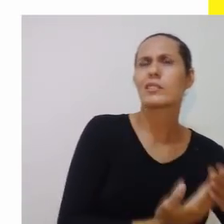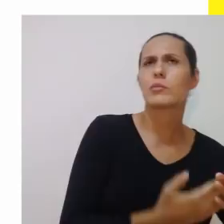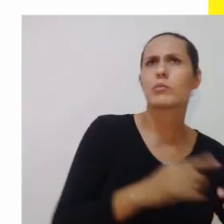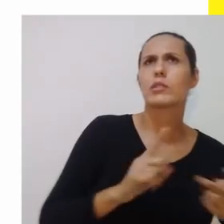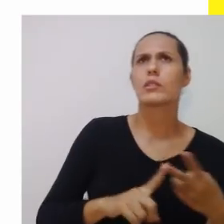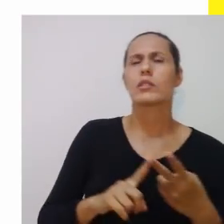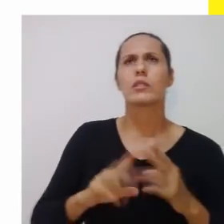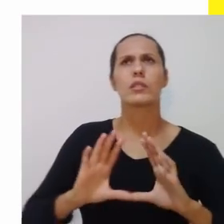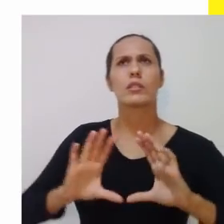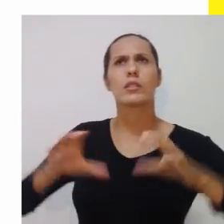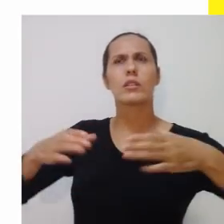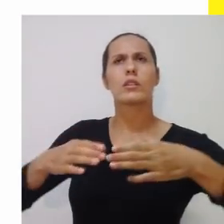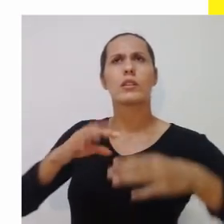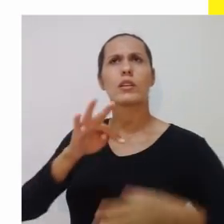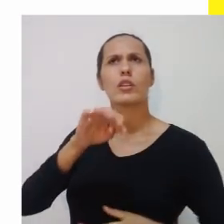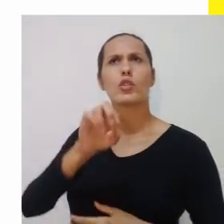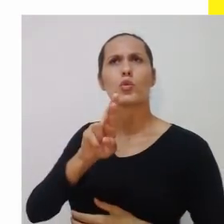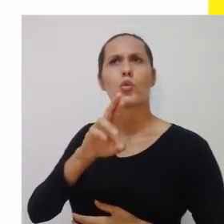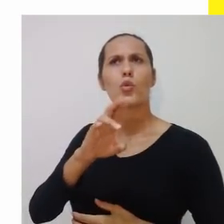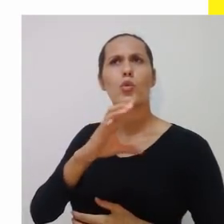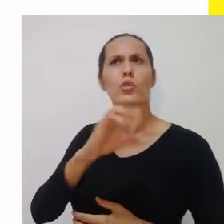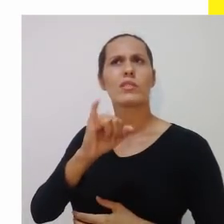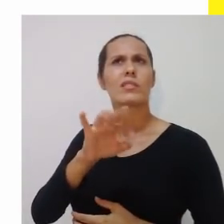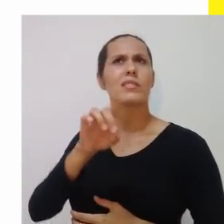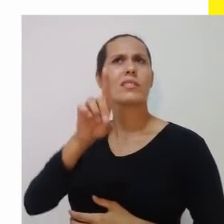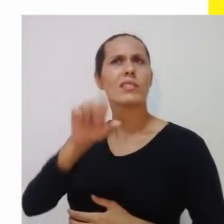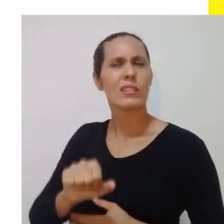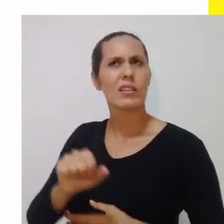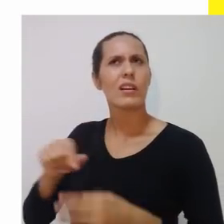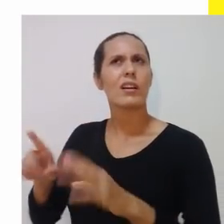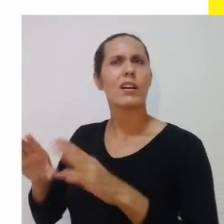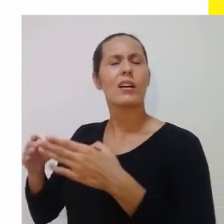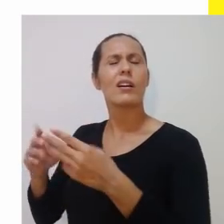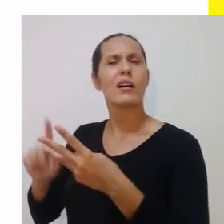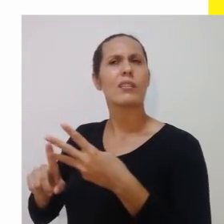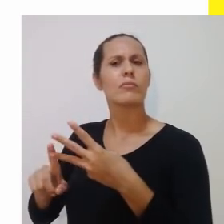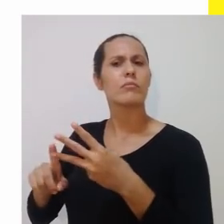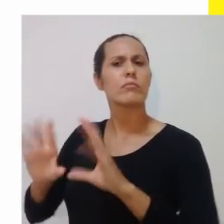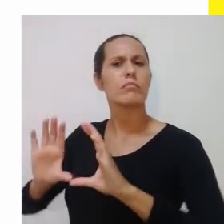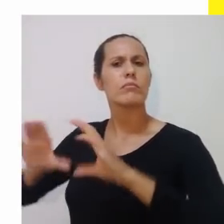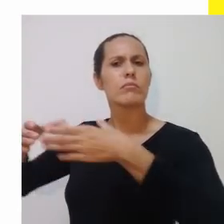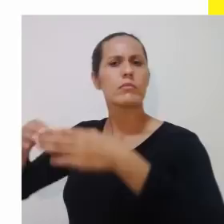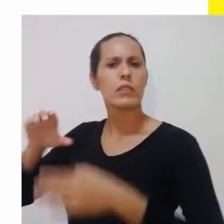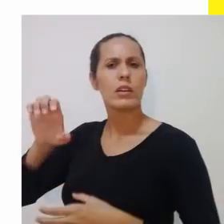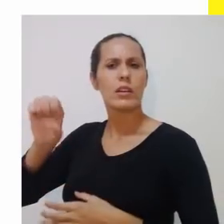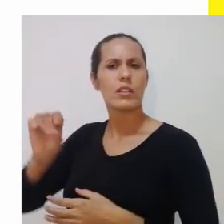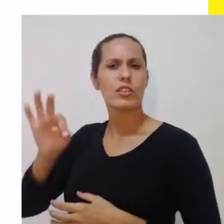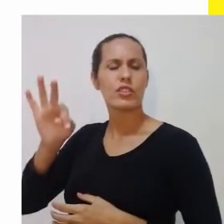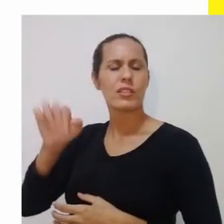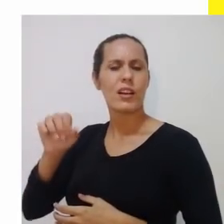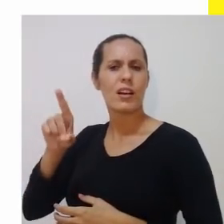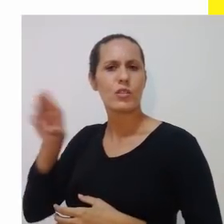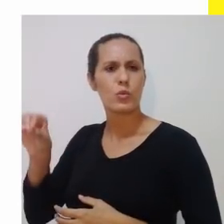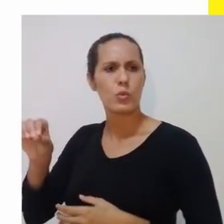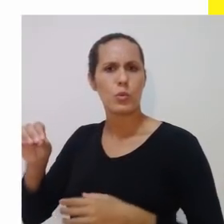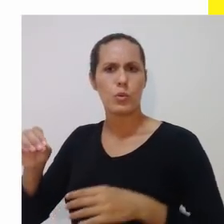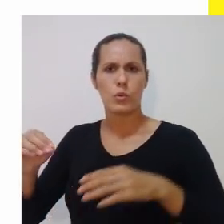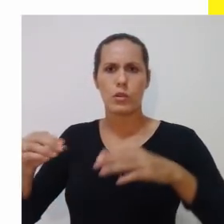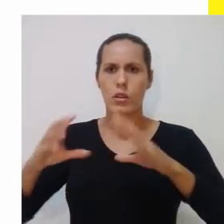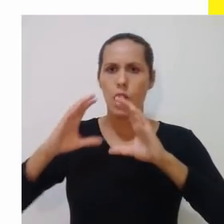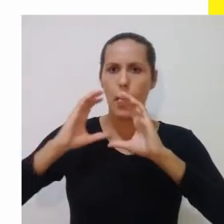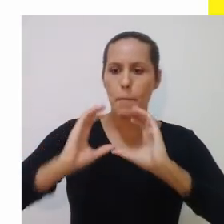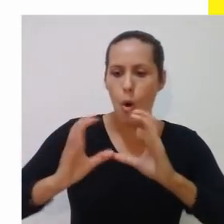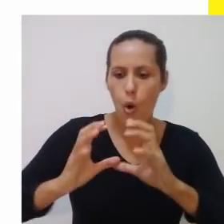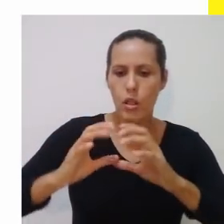estádio. Que fala também bola, que mostra também gol. Todo mundo já sabe a resposta.